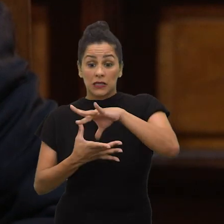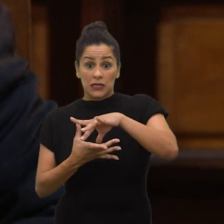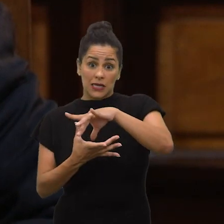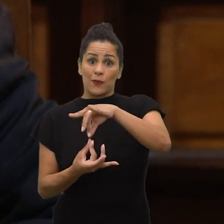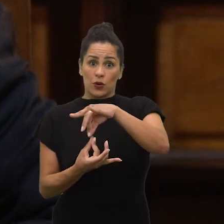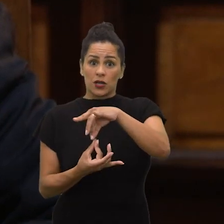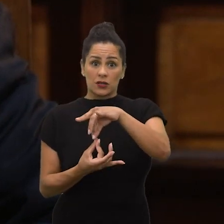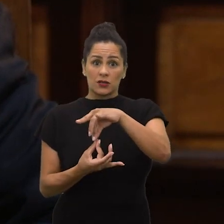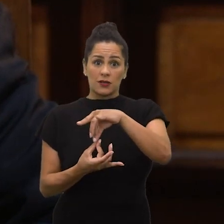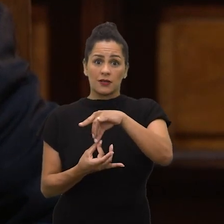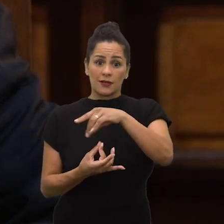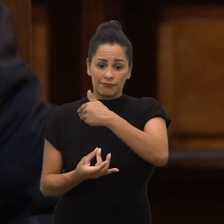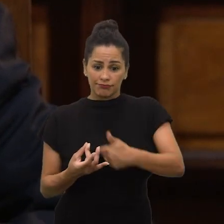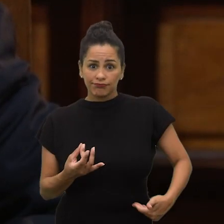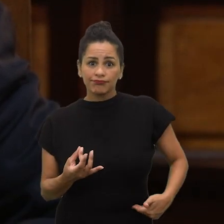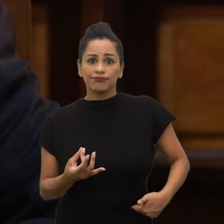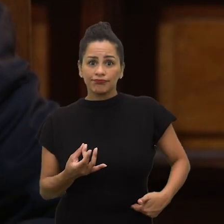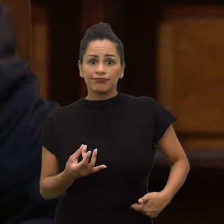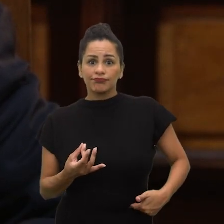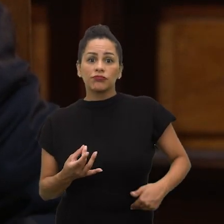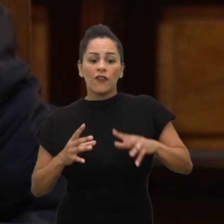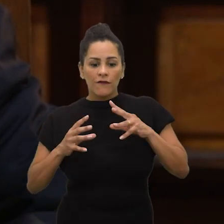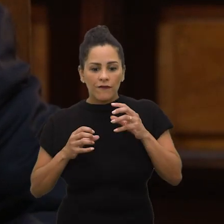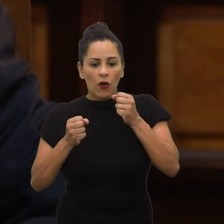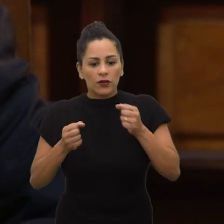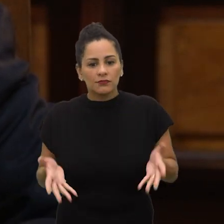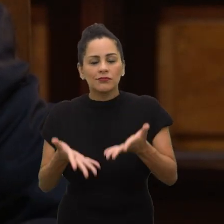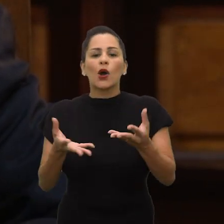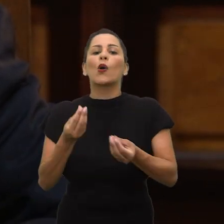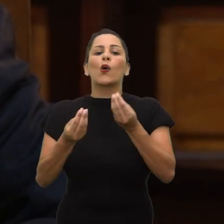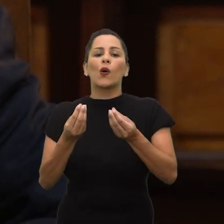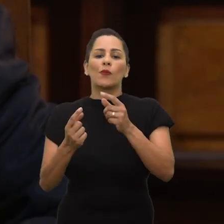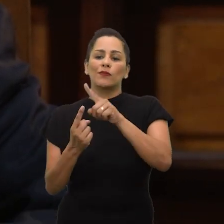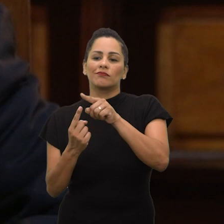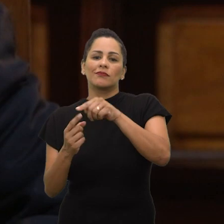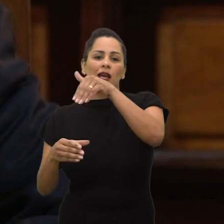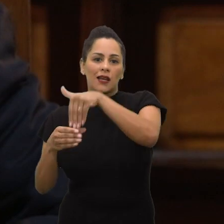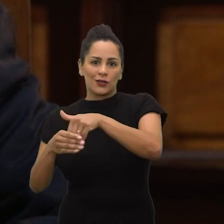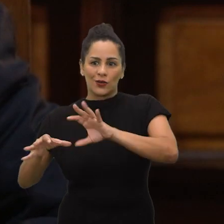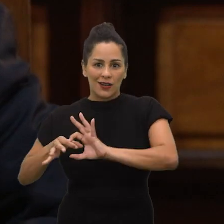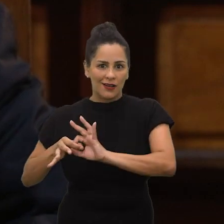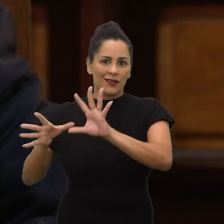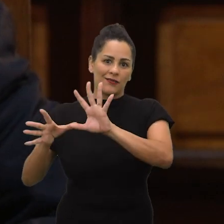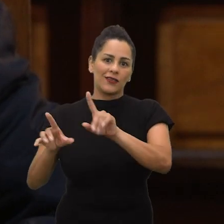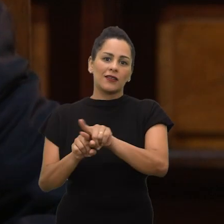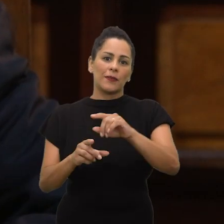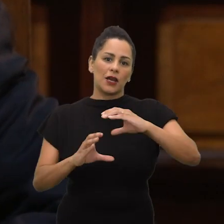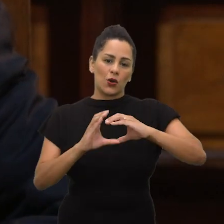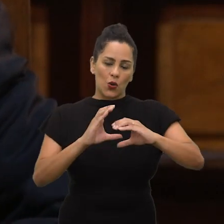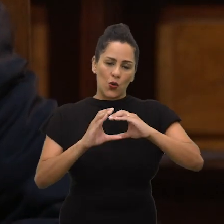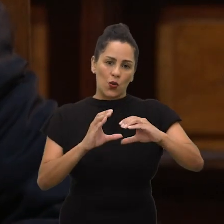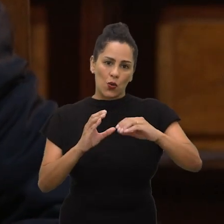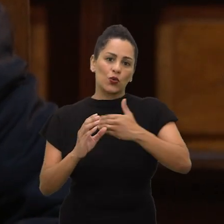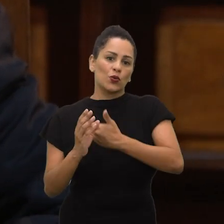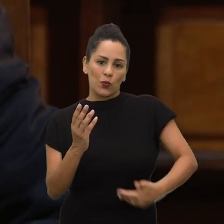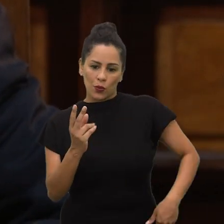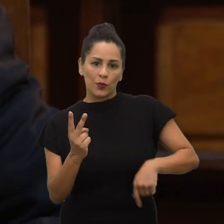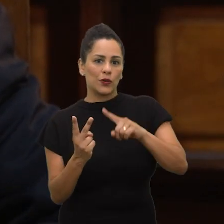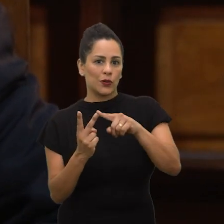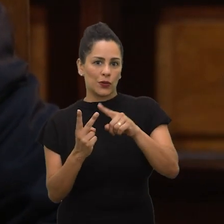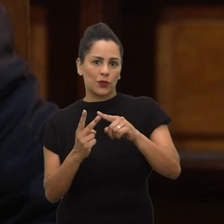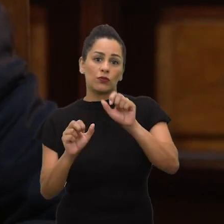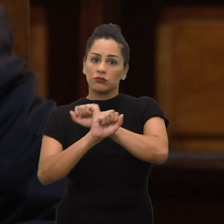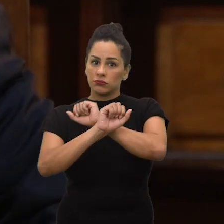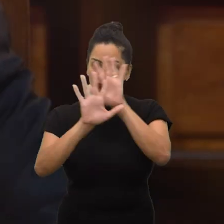democrático de direito se fortalece com eleições livres e com concursos públicos